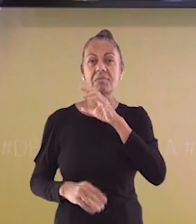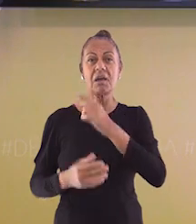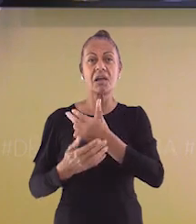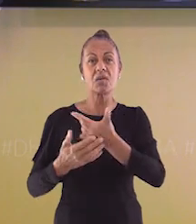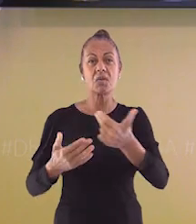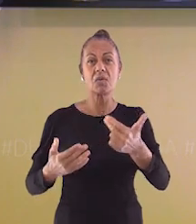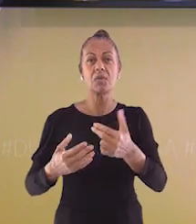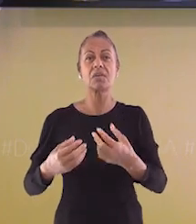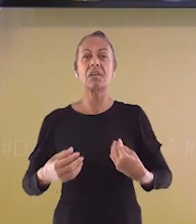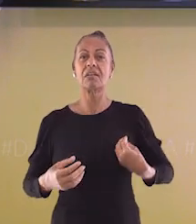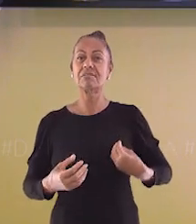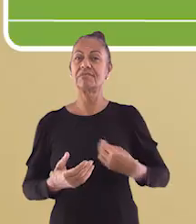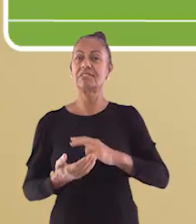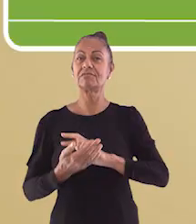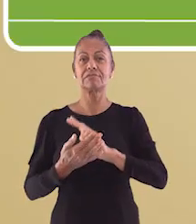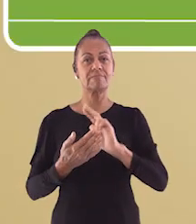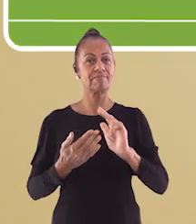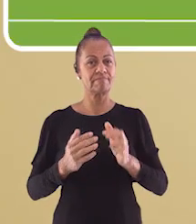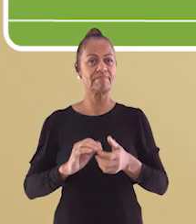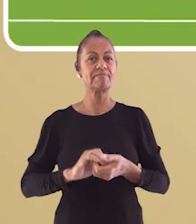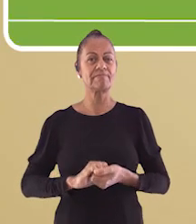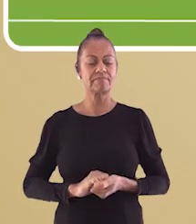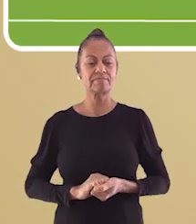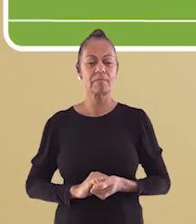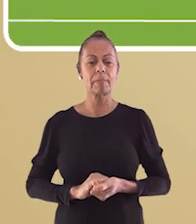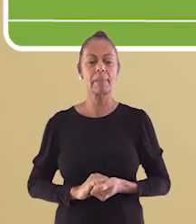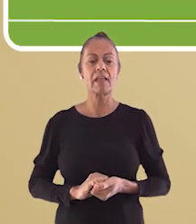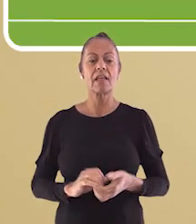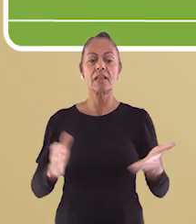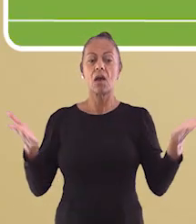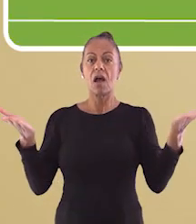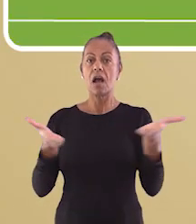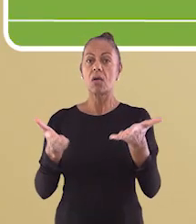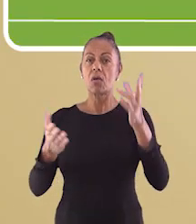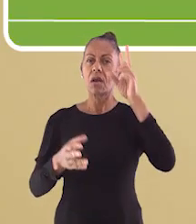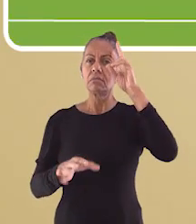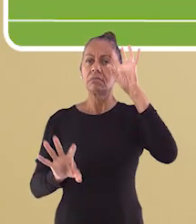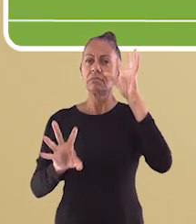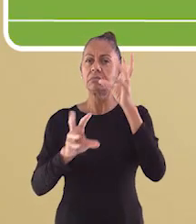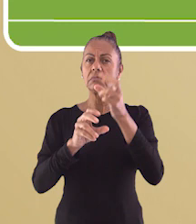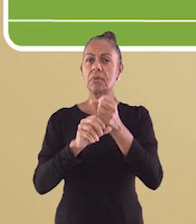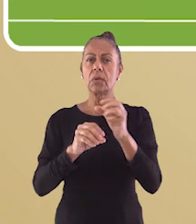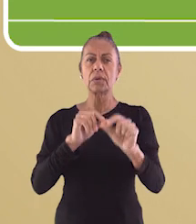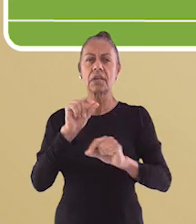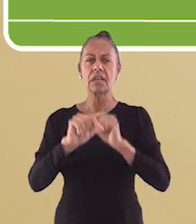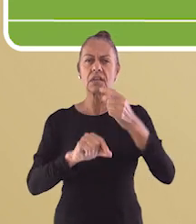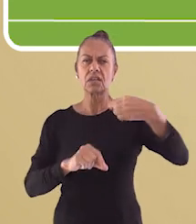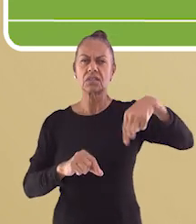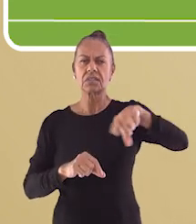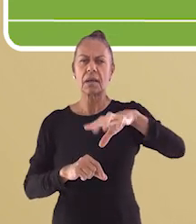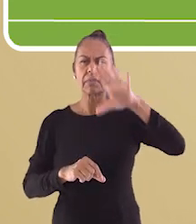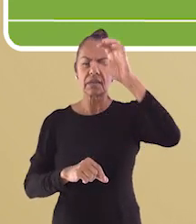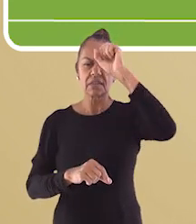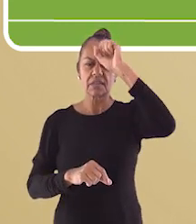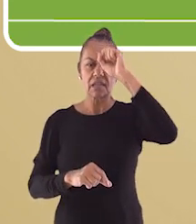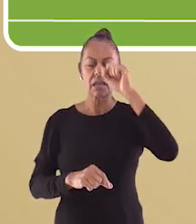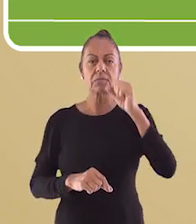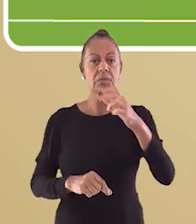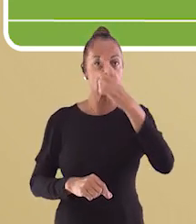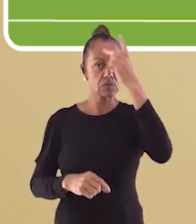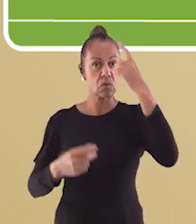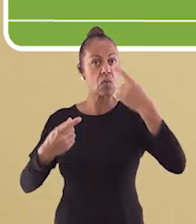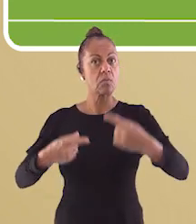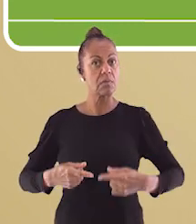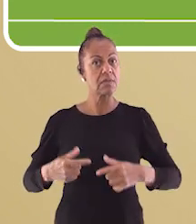relembrar o que a gente aprendeu hoje. Hoje a gente aprendeu que o ser humano é dependente da água para viver e realizar suas